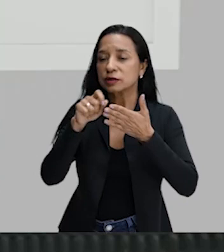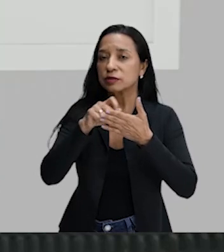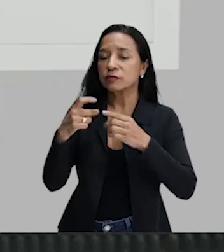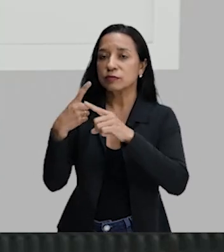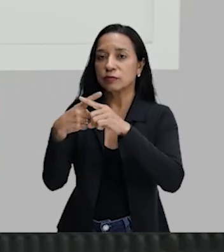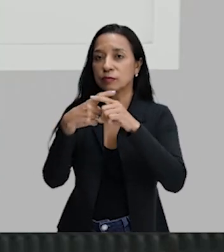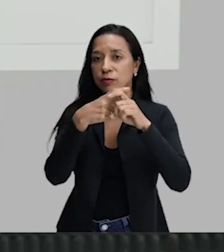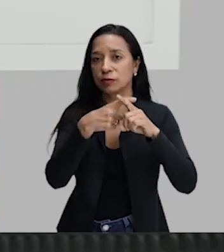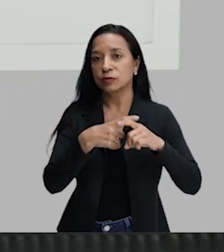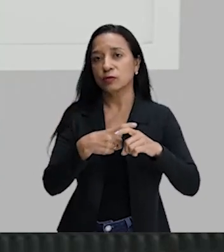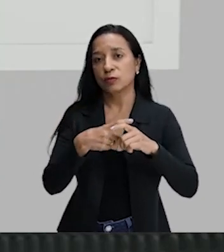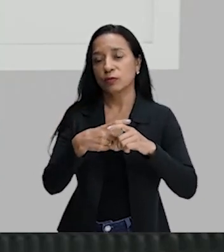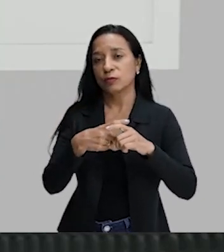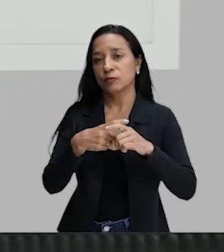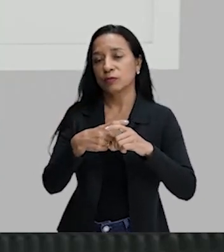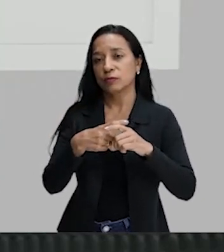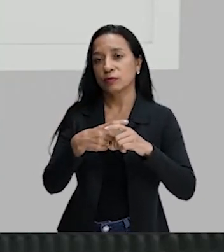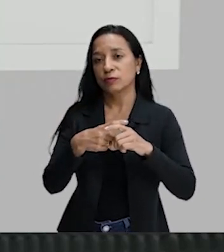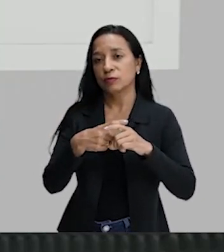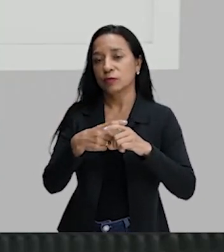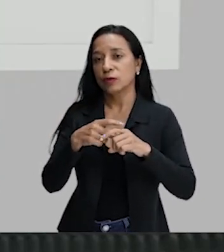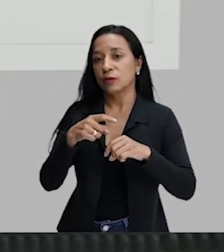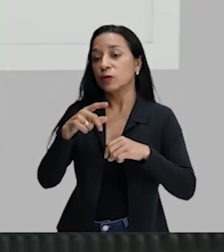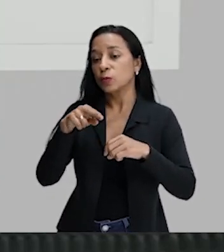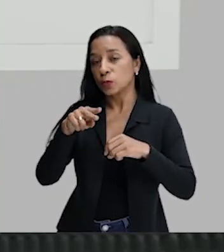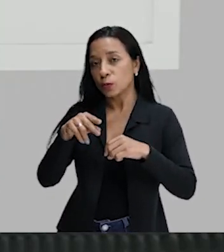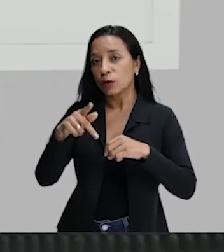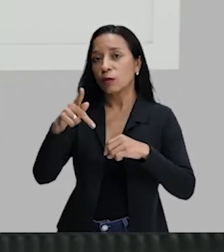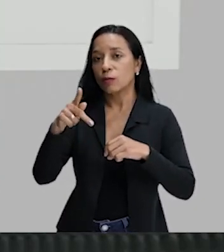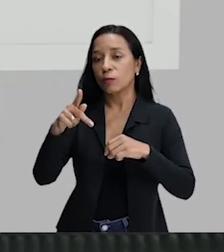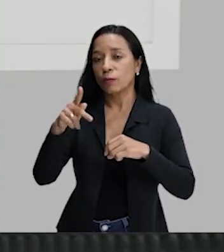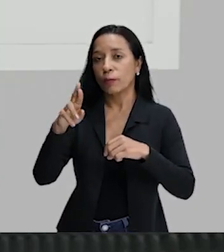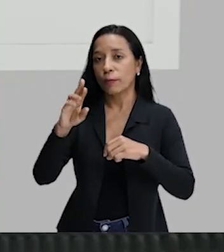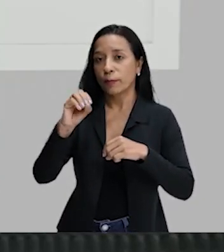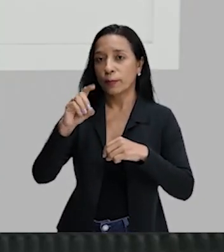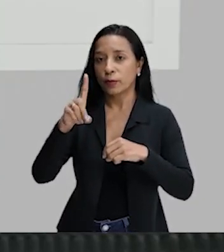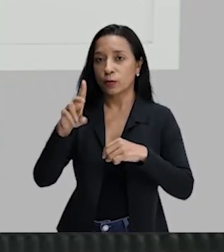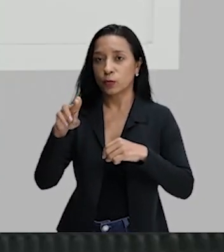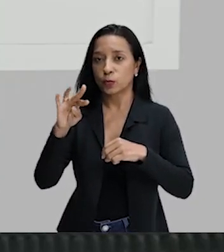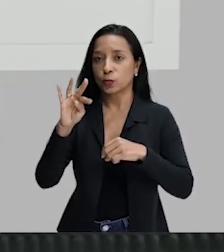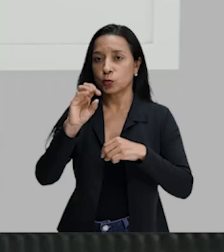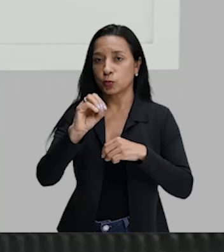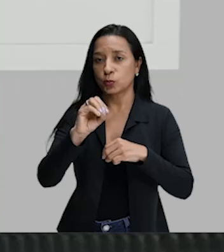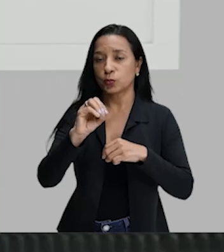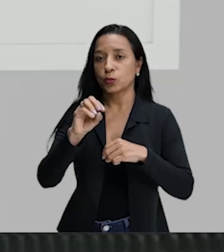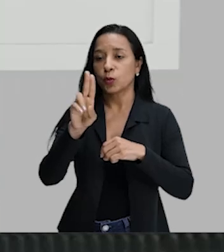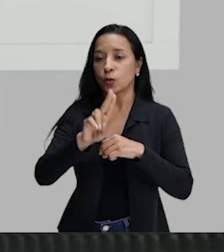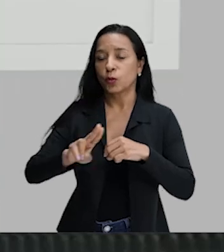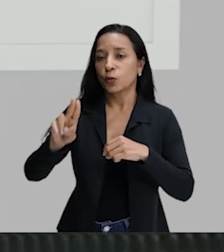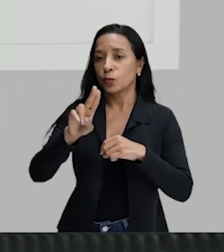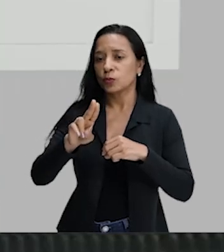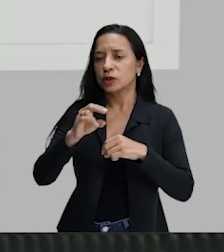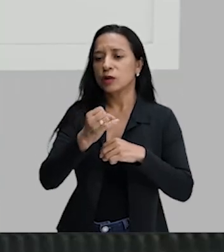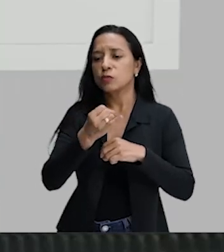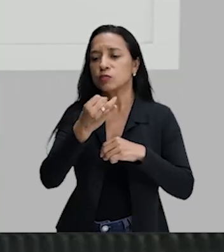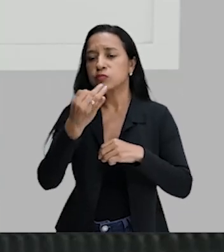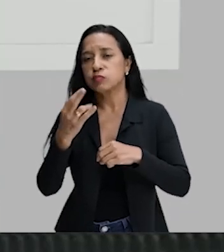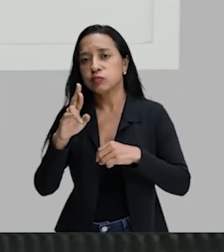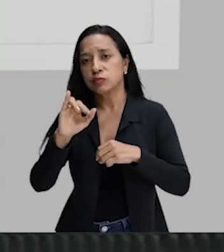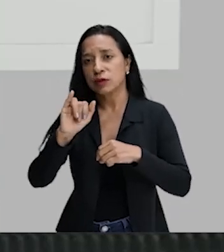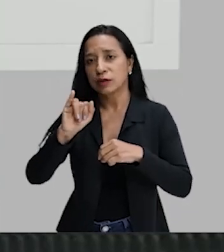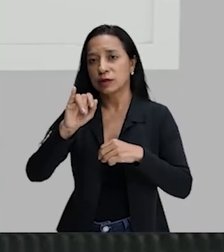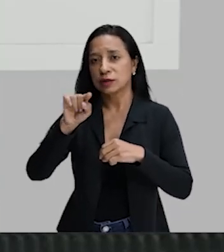polinômio aqui na forma de um produto, usando as raízes do polinômio.